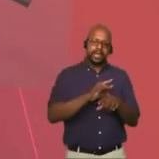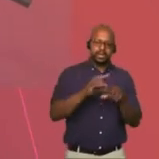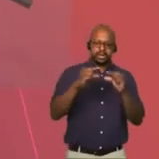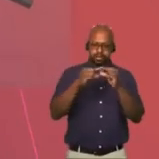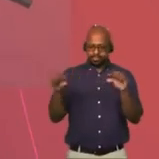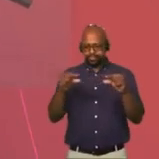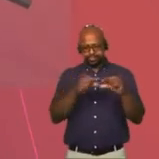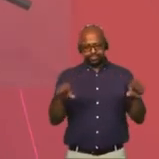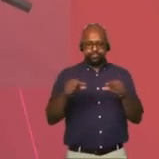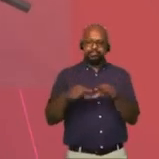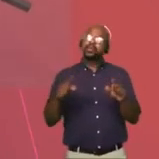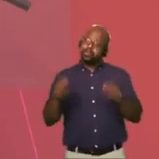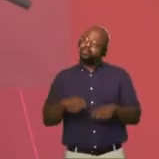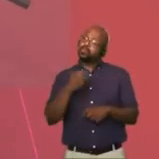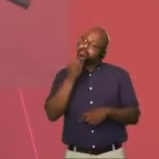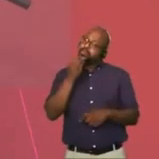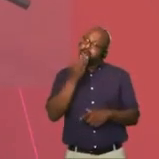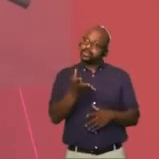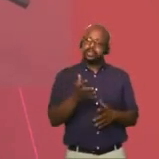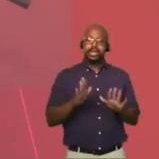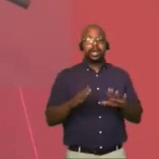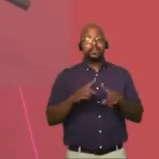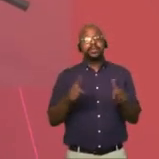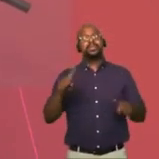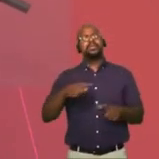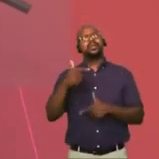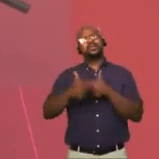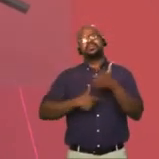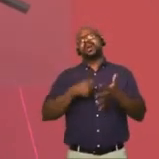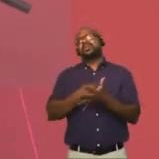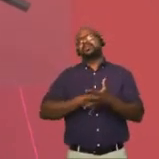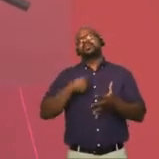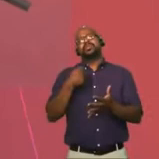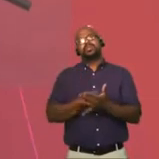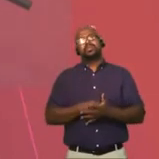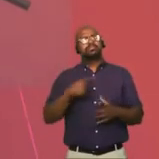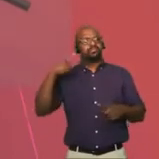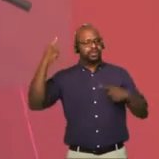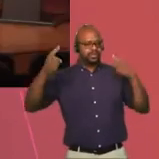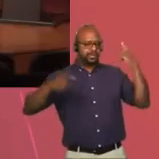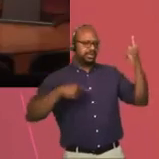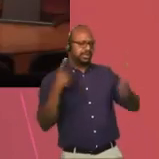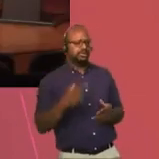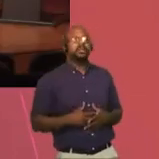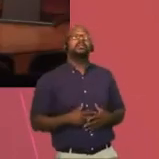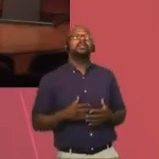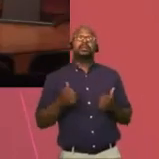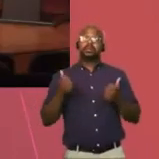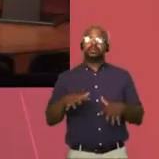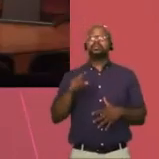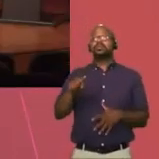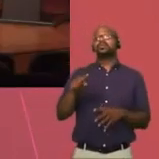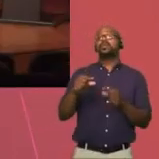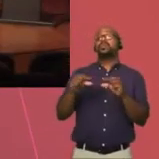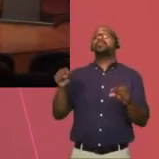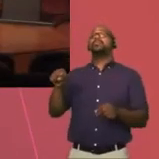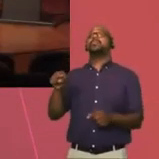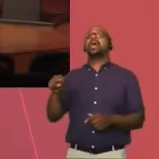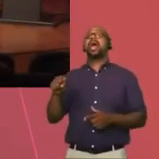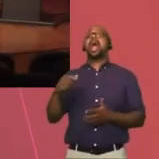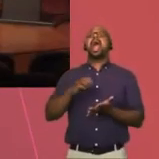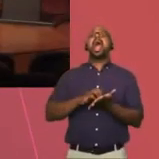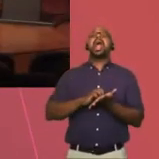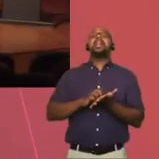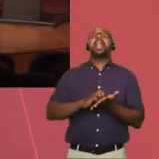é uma forma que a gente podia fazer isso ah mas é uma luta insana e com muito custo foi colocado a tarja para